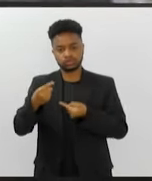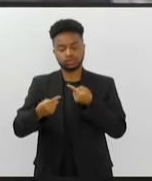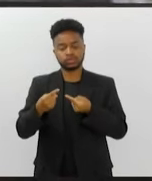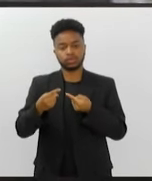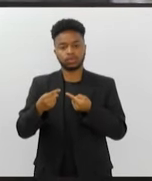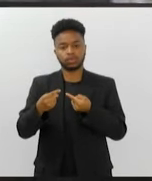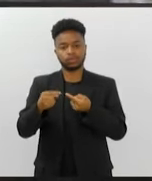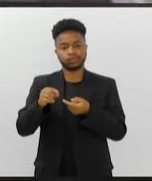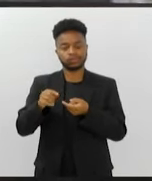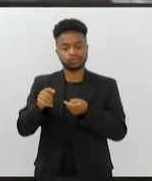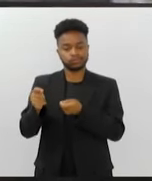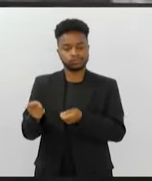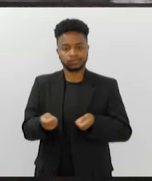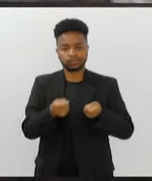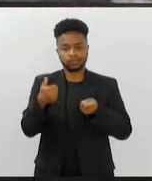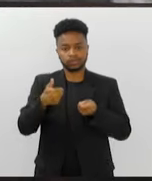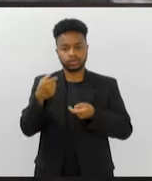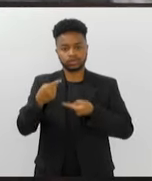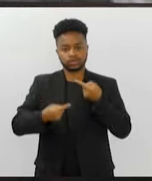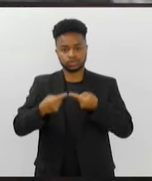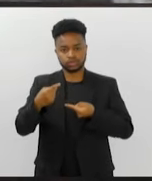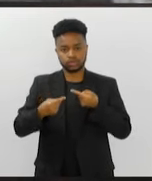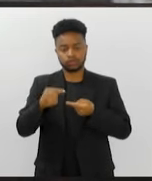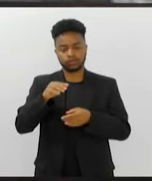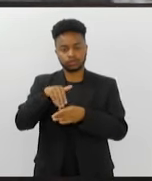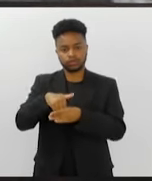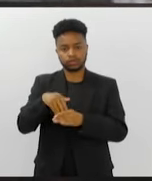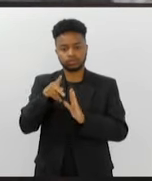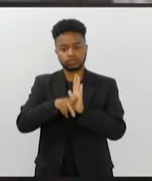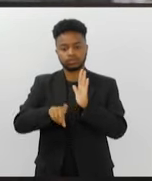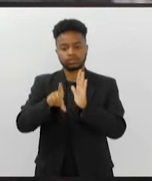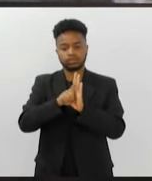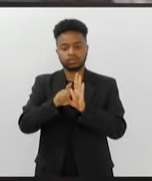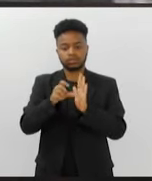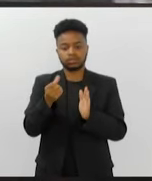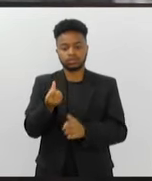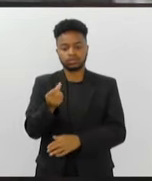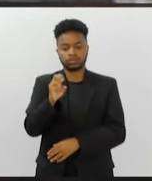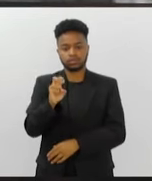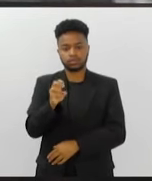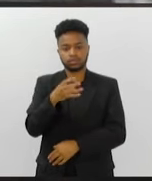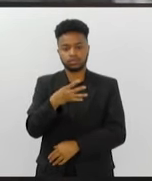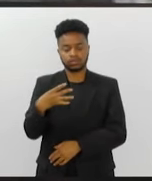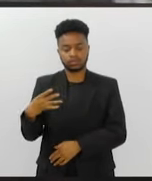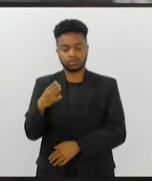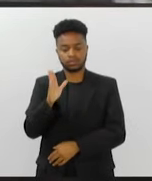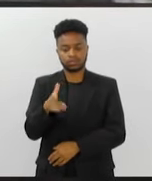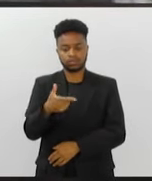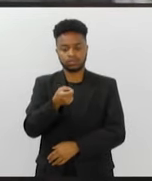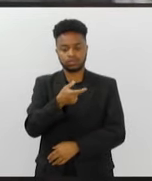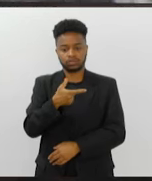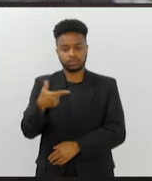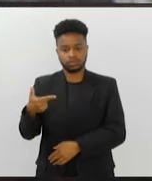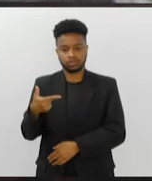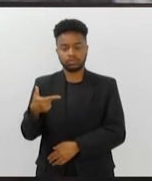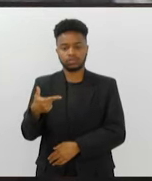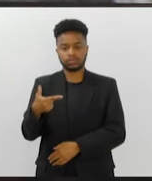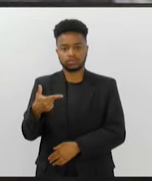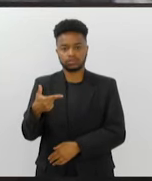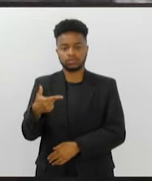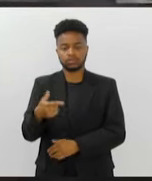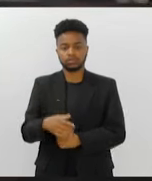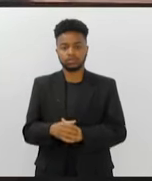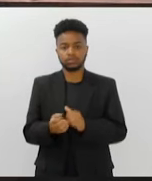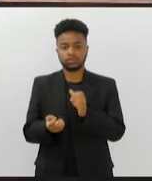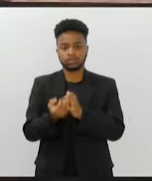ordinária, em votação, em primeira discussão, projeto de lei número 6.544, de 2022,